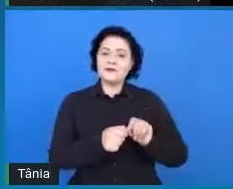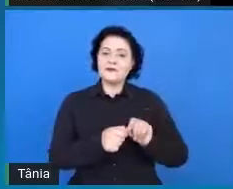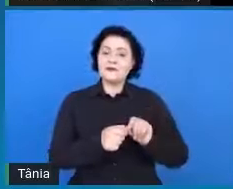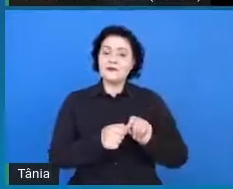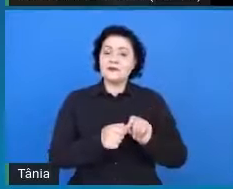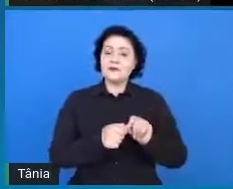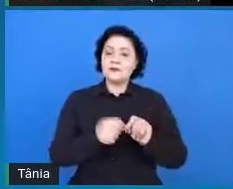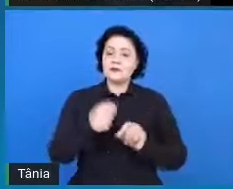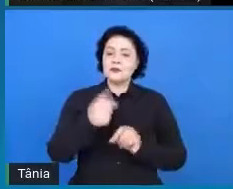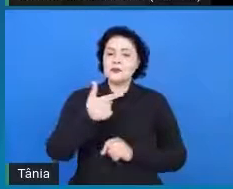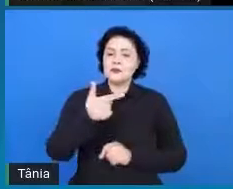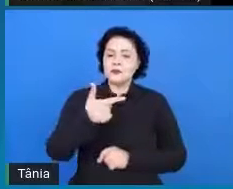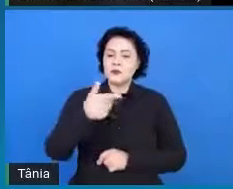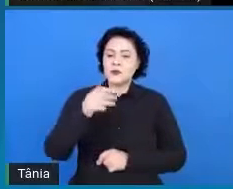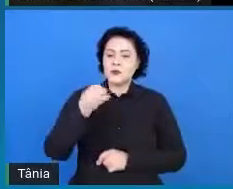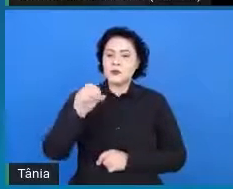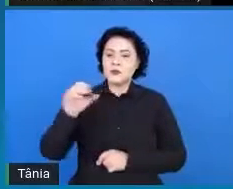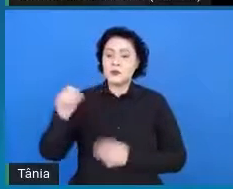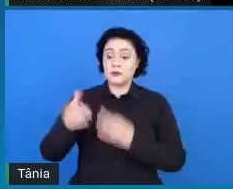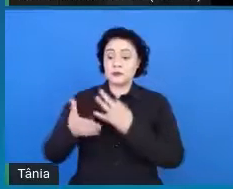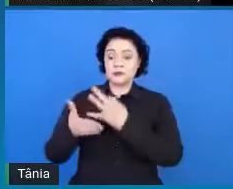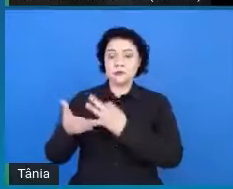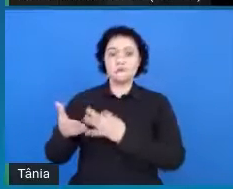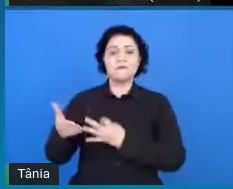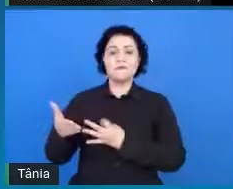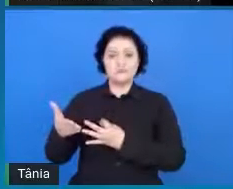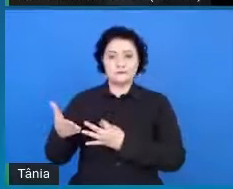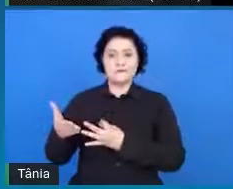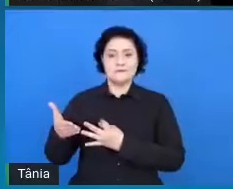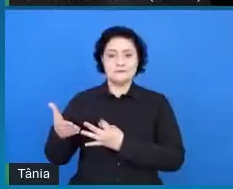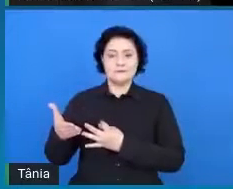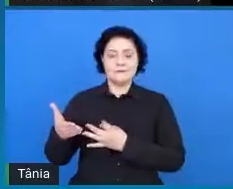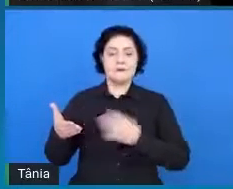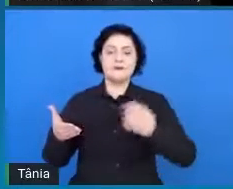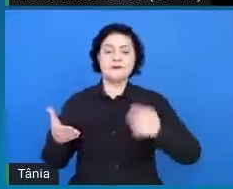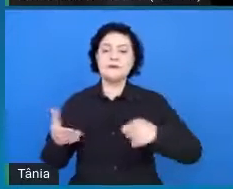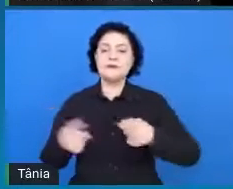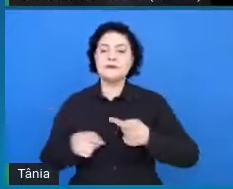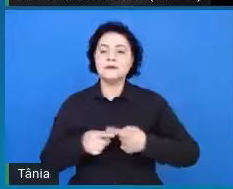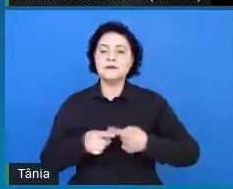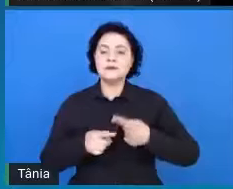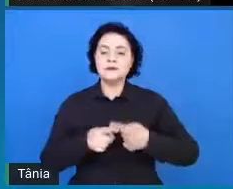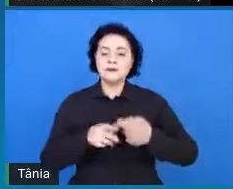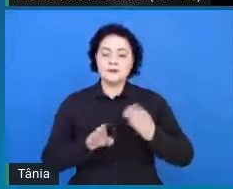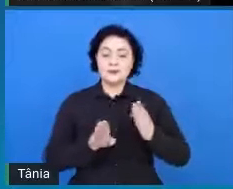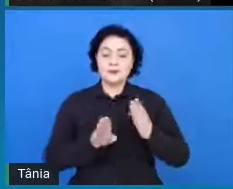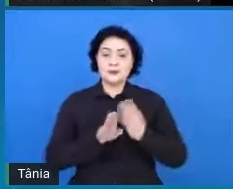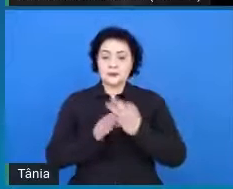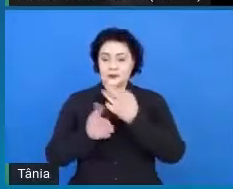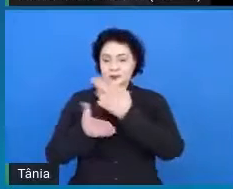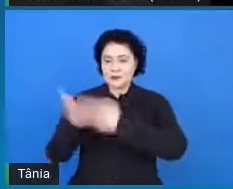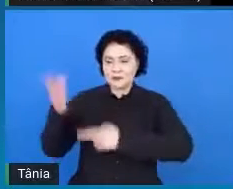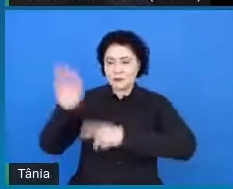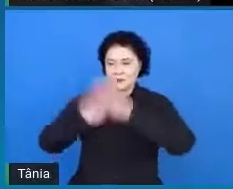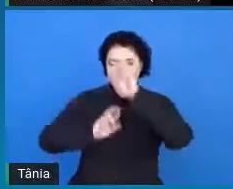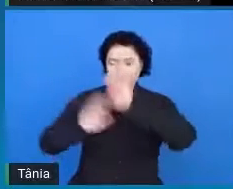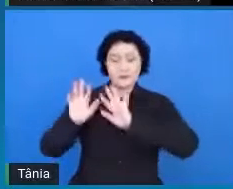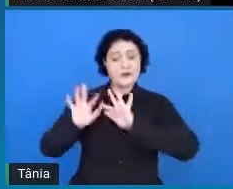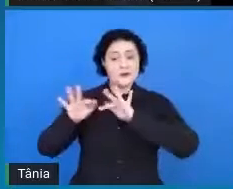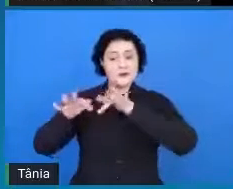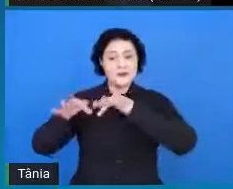200 textos é porque é necessário isso porque nós temos que numa revisão final